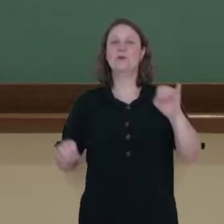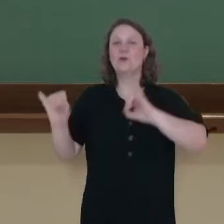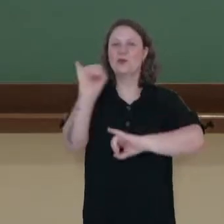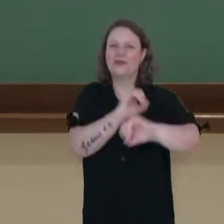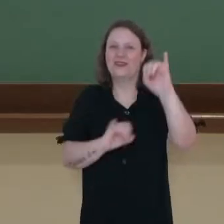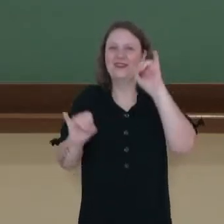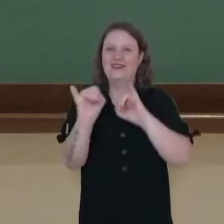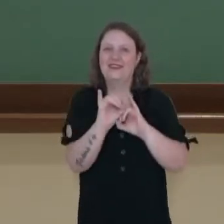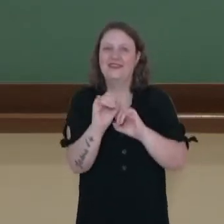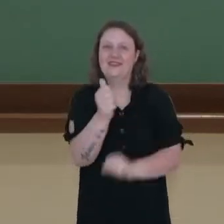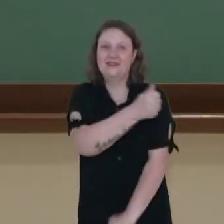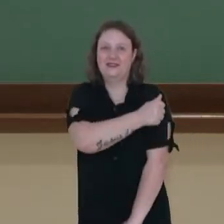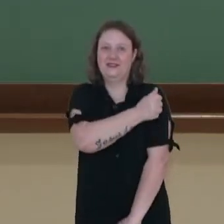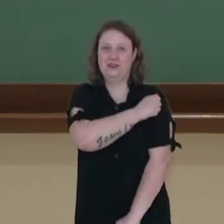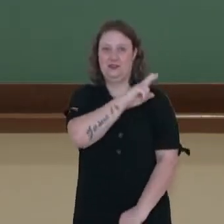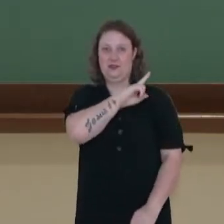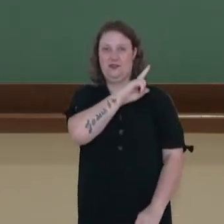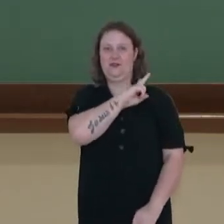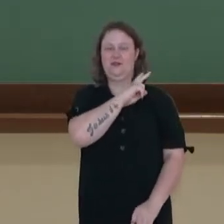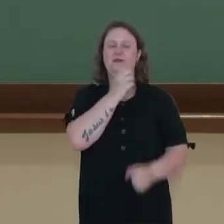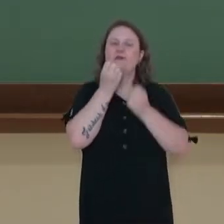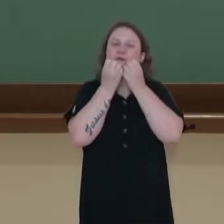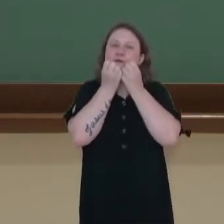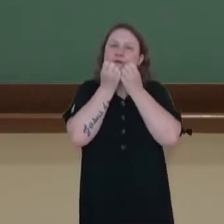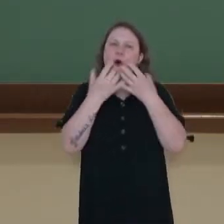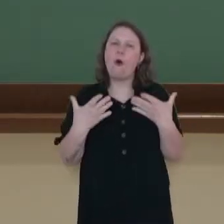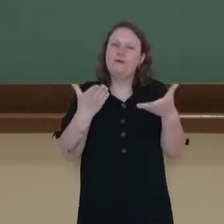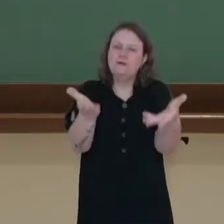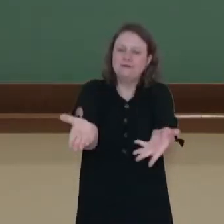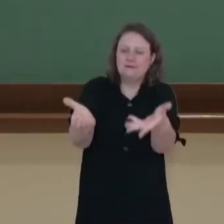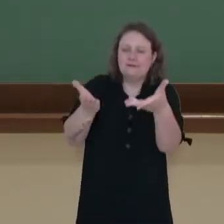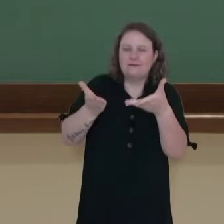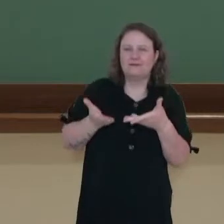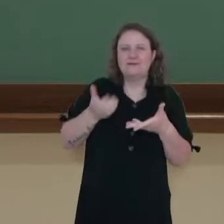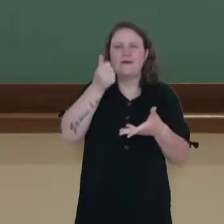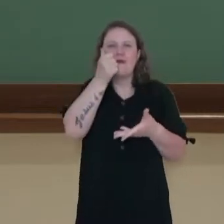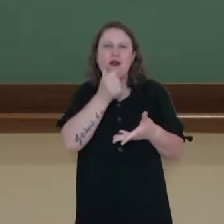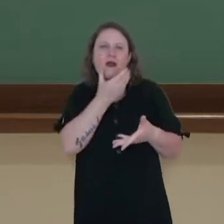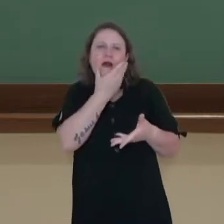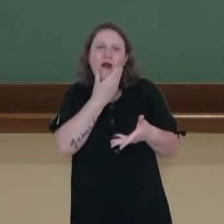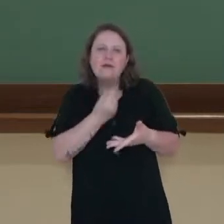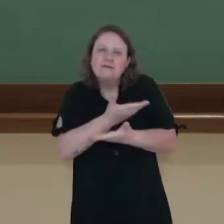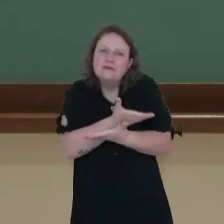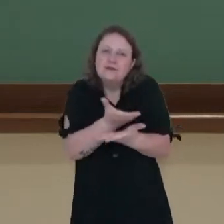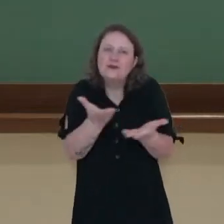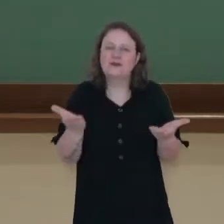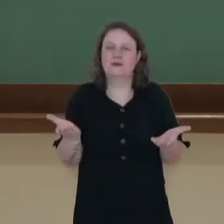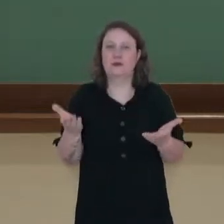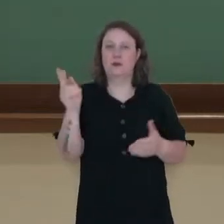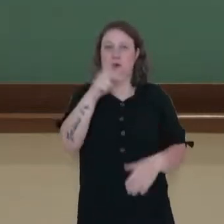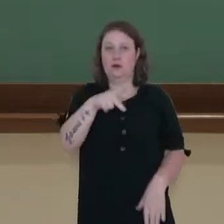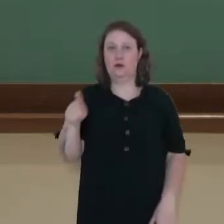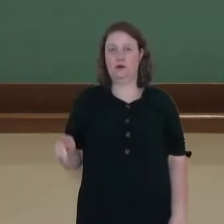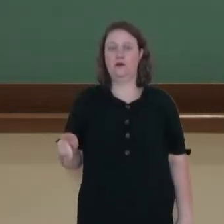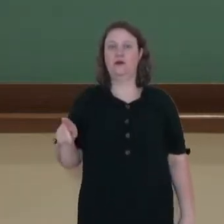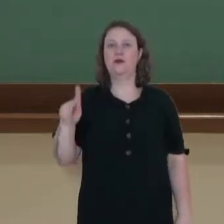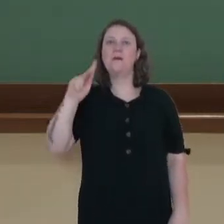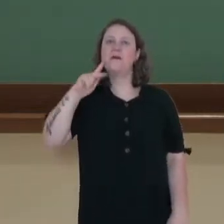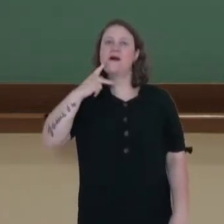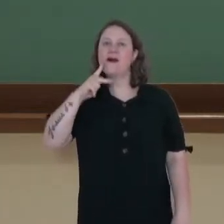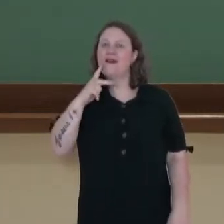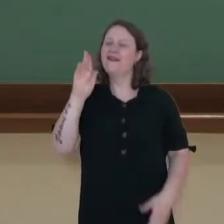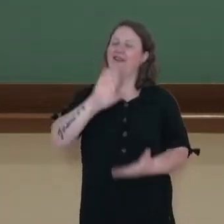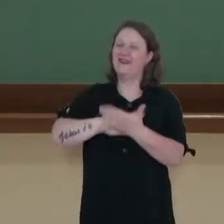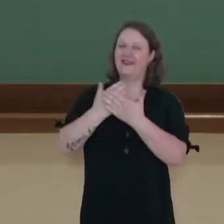Olá, estudantes da segunda série. Sejam todos bem-vindos, sejam todas bem-vindas. Eu, professor Paulo Brito,